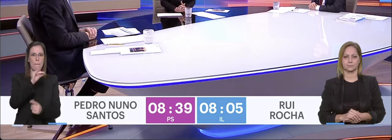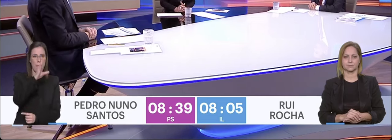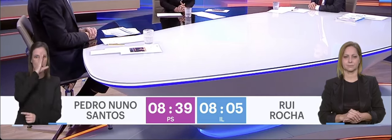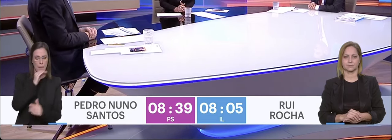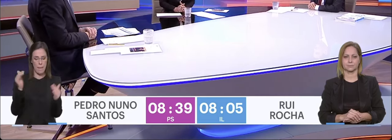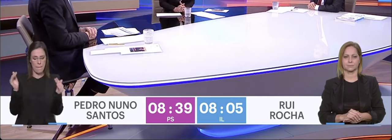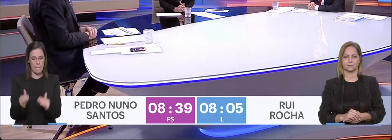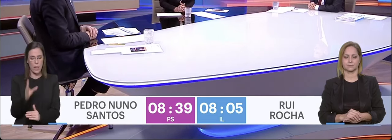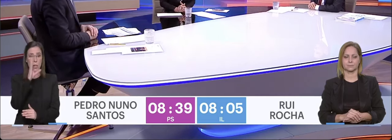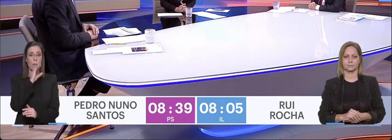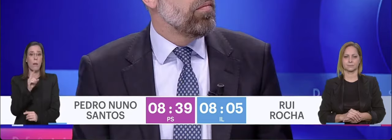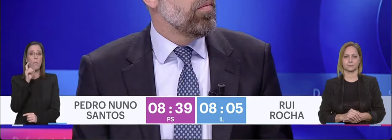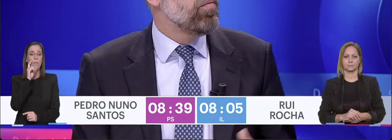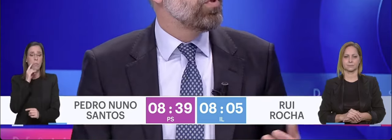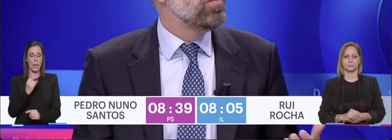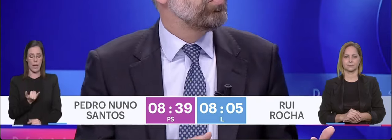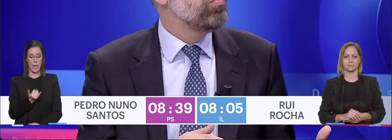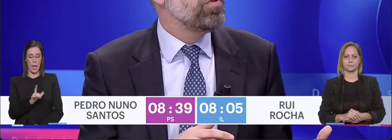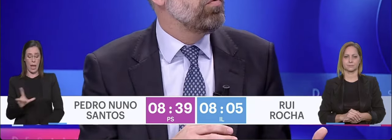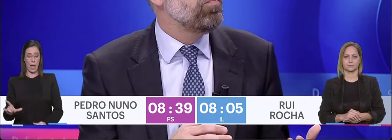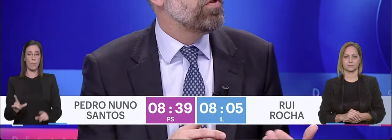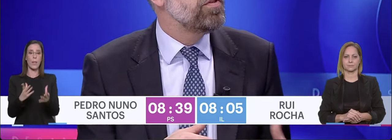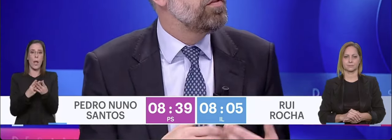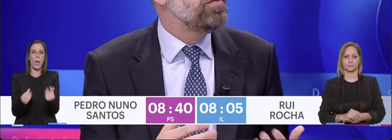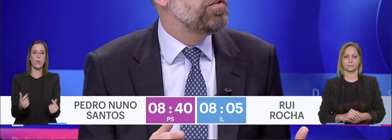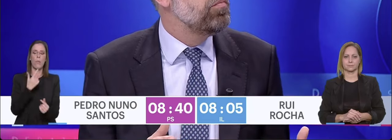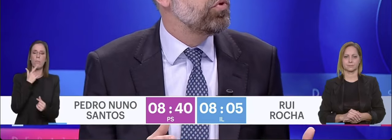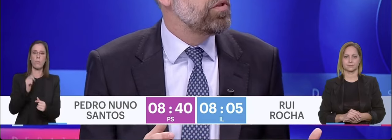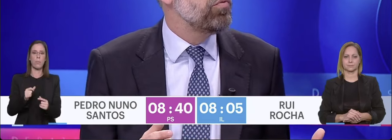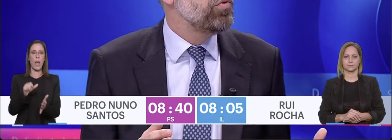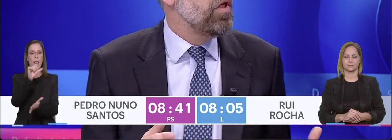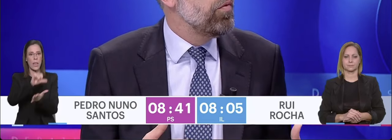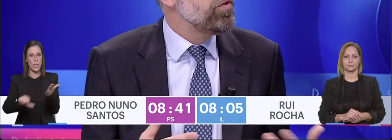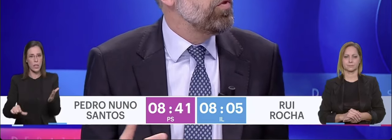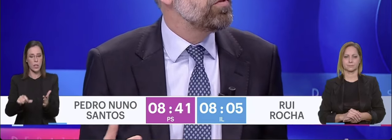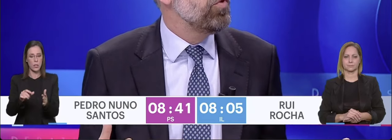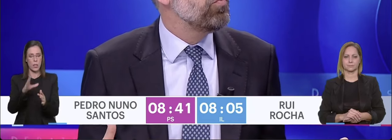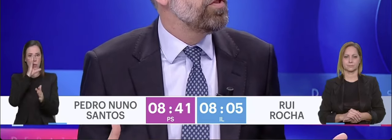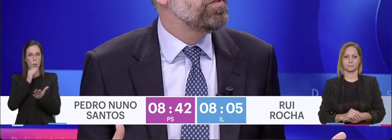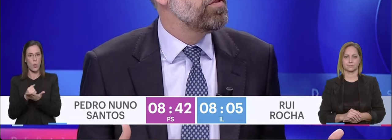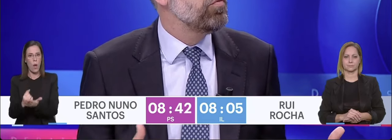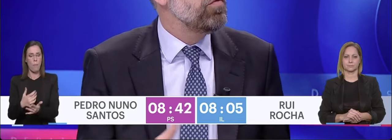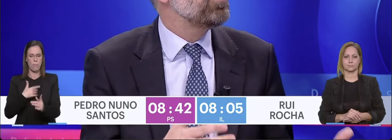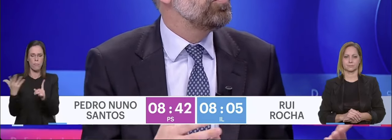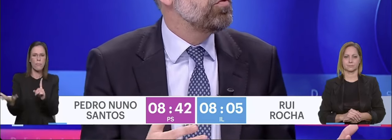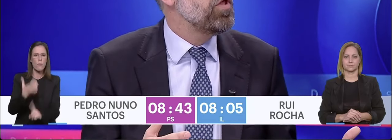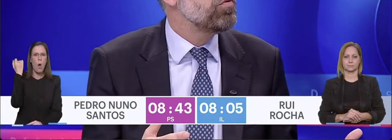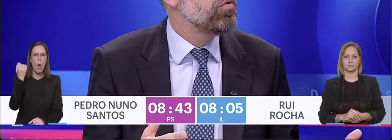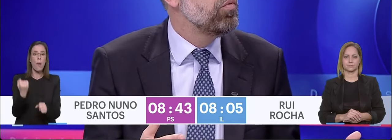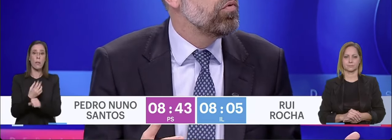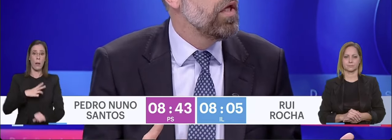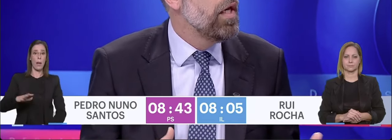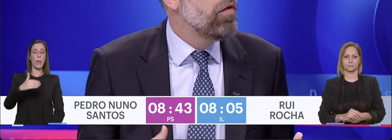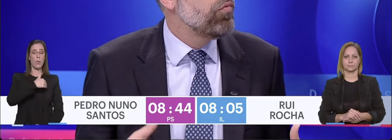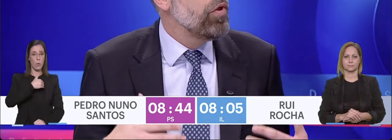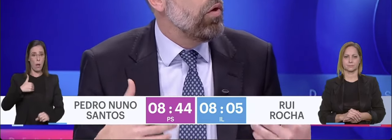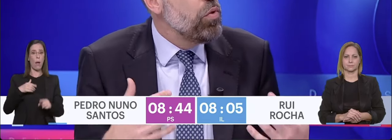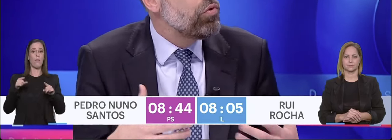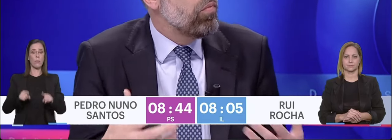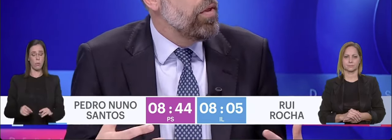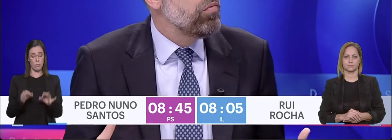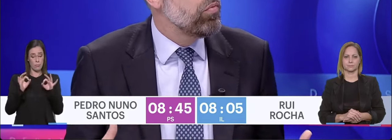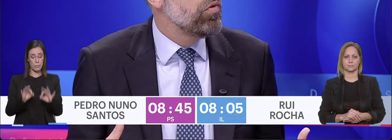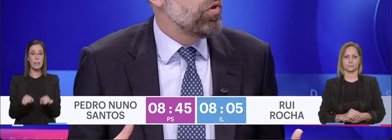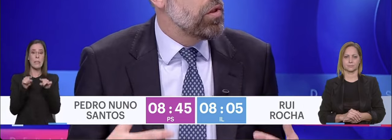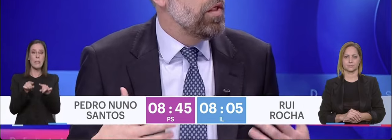menos estado como defende a iniciativa Liberal bom a solução não pode ser desistirmos estado social Foi mesmo a nossa maior conquista o serviço Nacional de saúde foi é